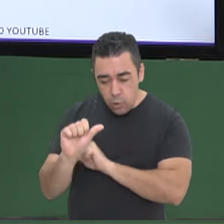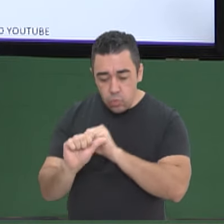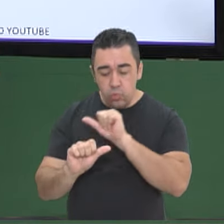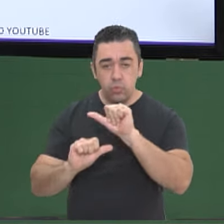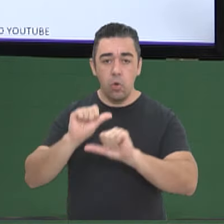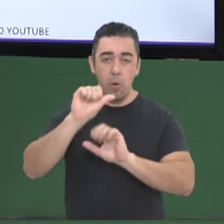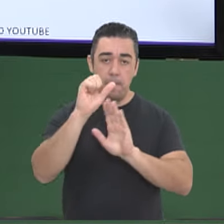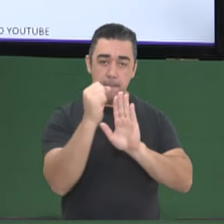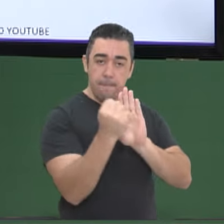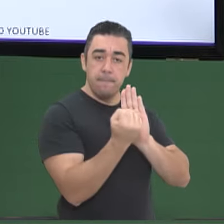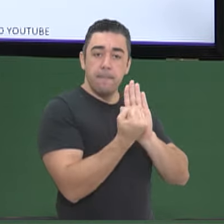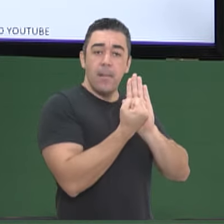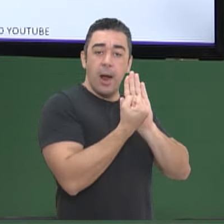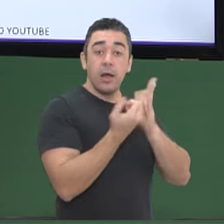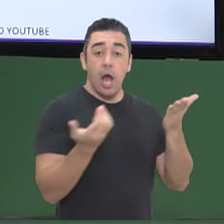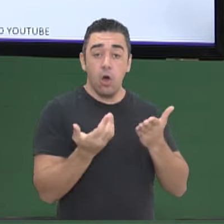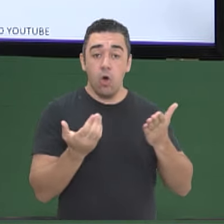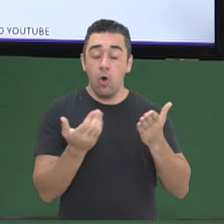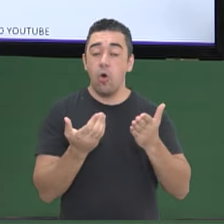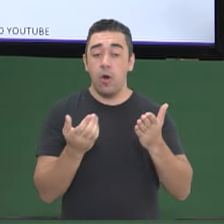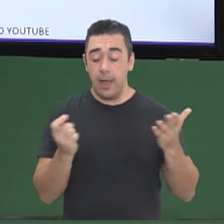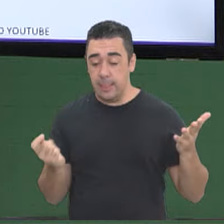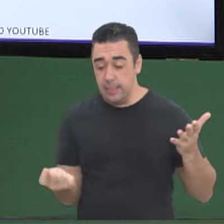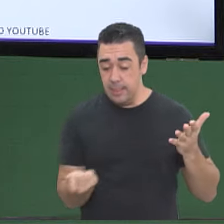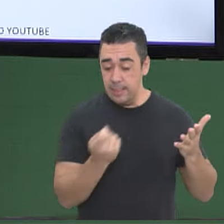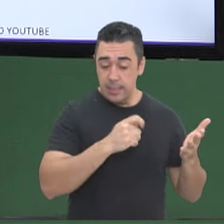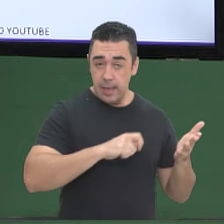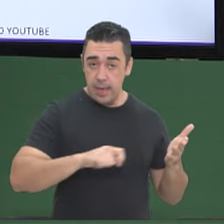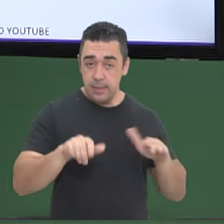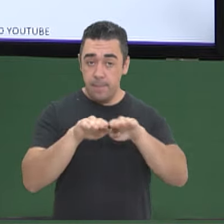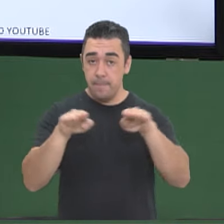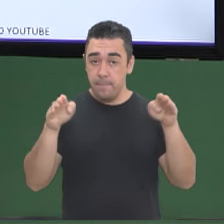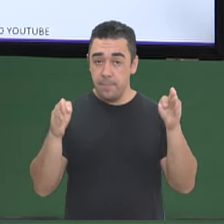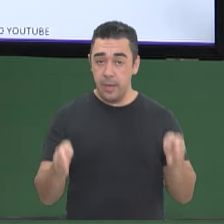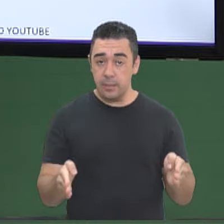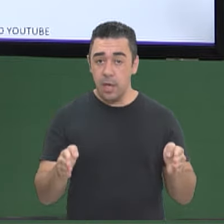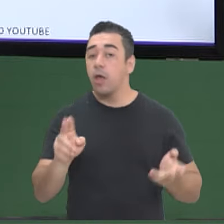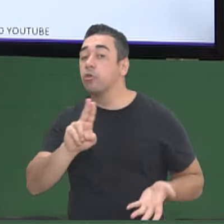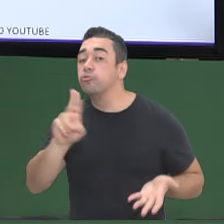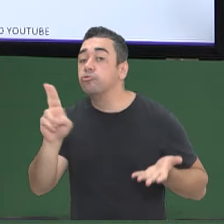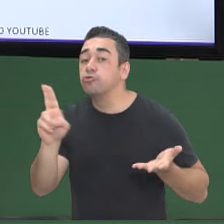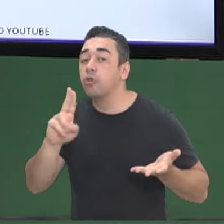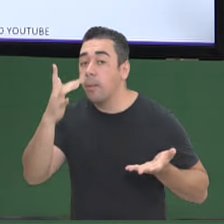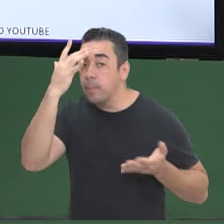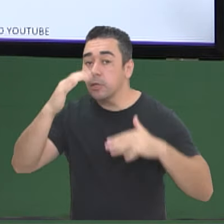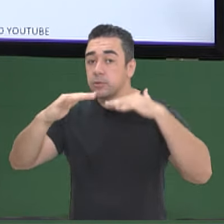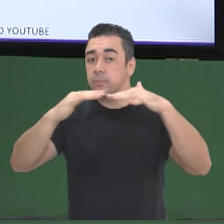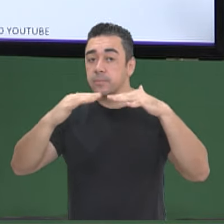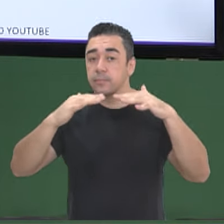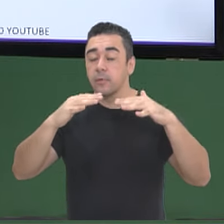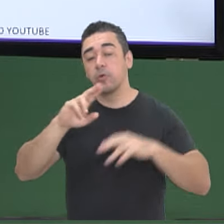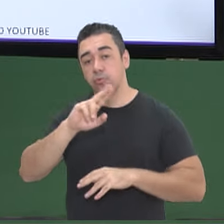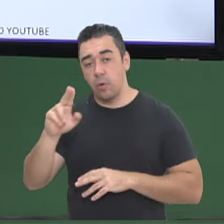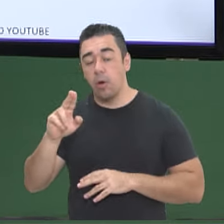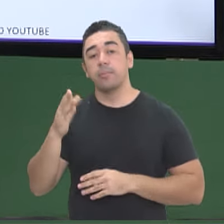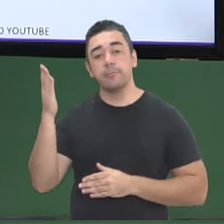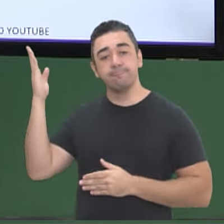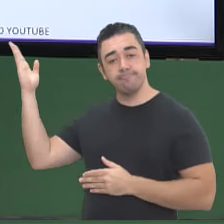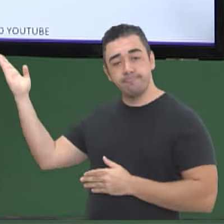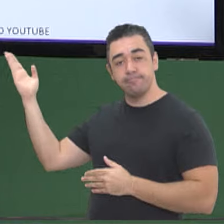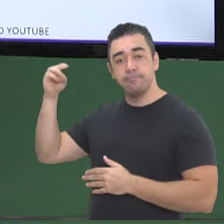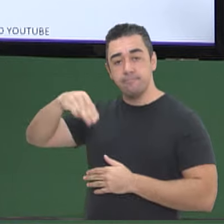agora a gente fala tênis de mesa e o atleta de tênis de mesa é, quem sabe? Mesa tenista, muito